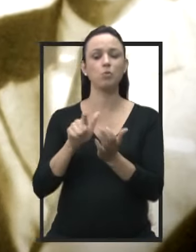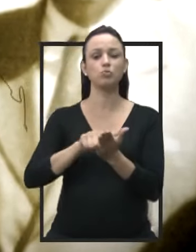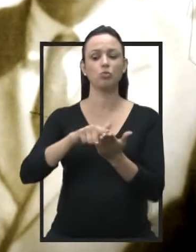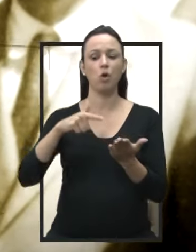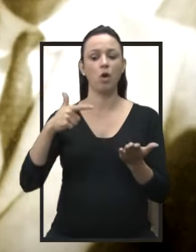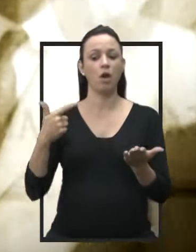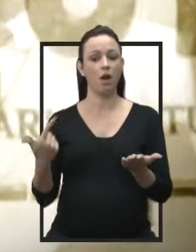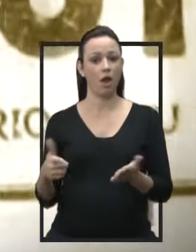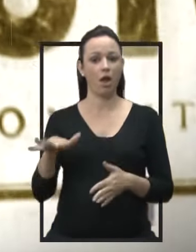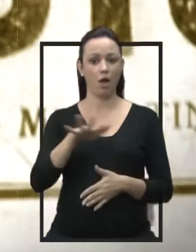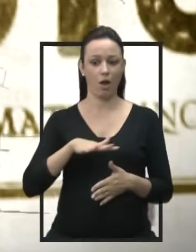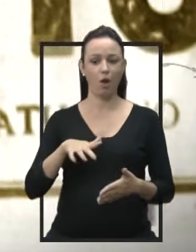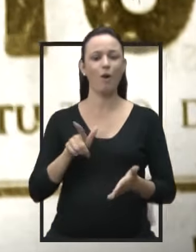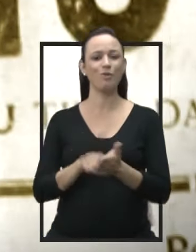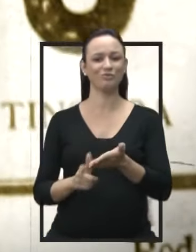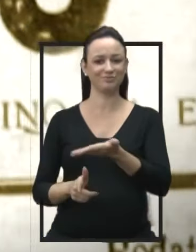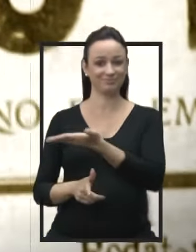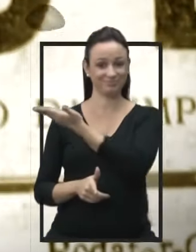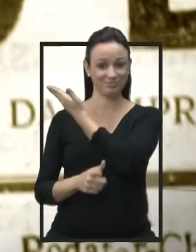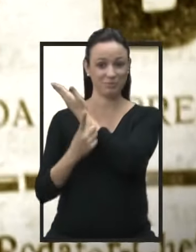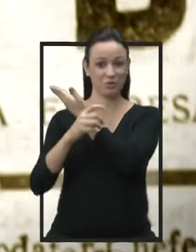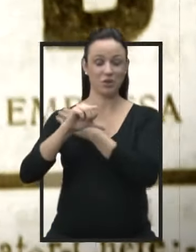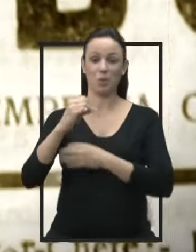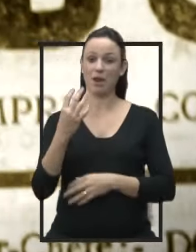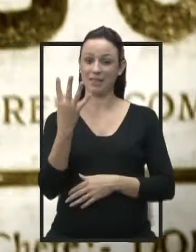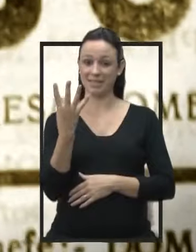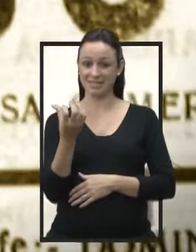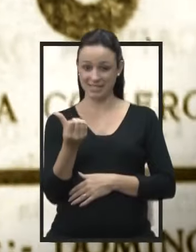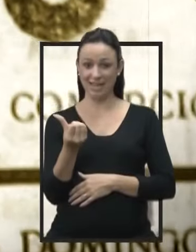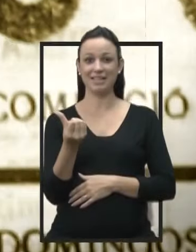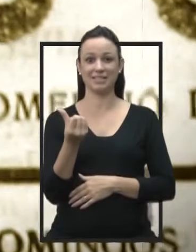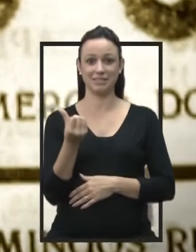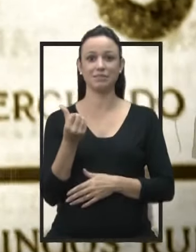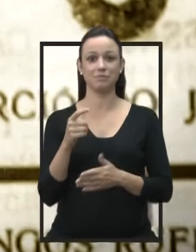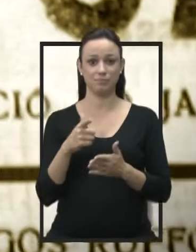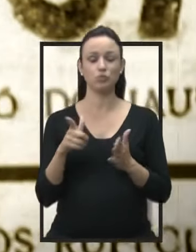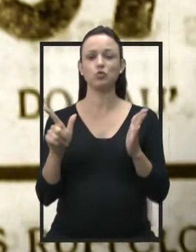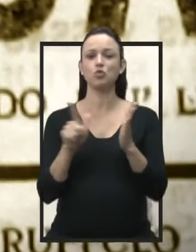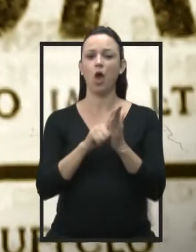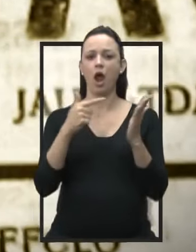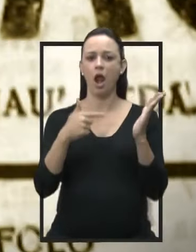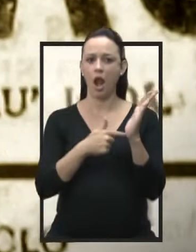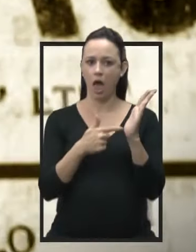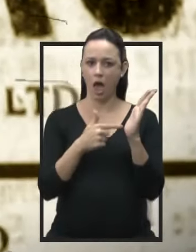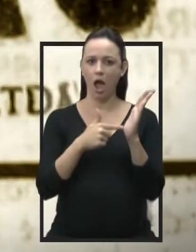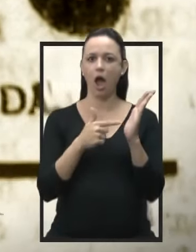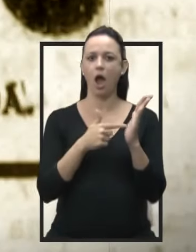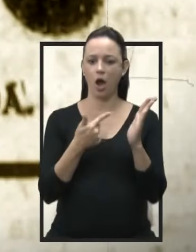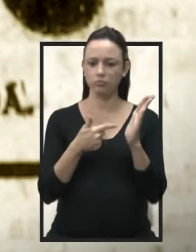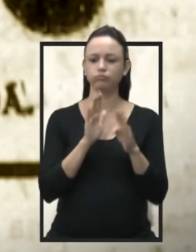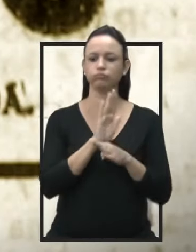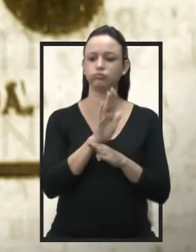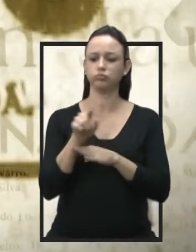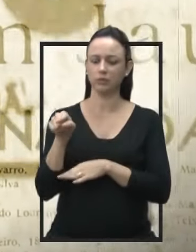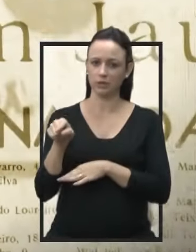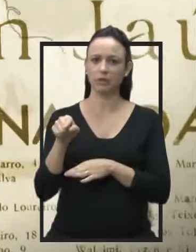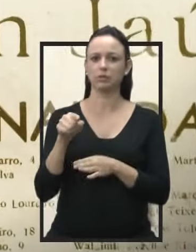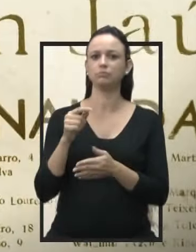local, ao comprar em 1946 a maior parte das cotas do jornal Comércio do Jaú.